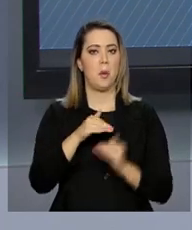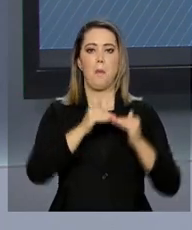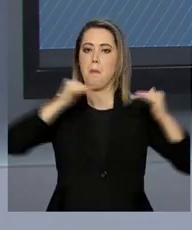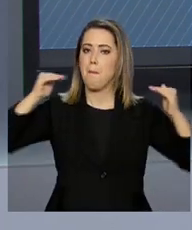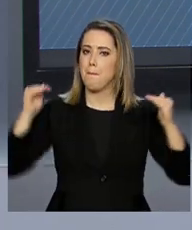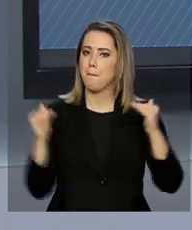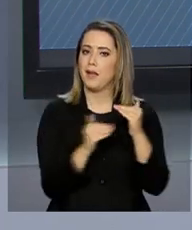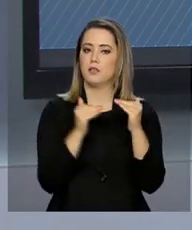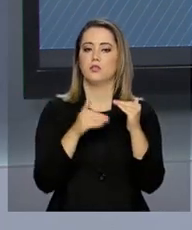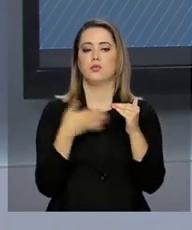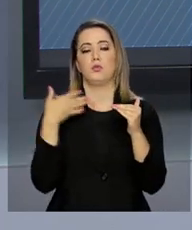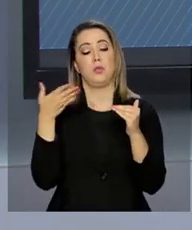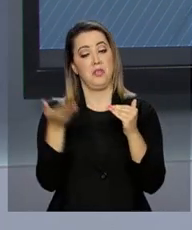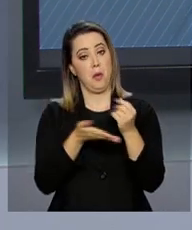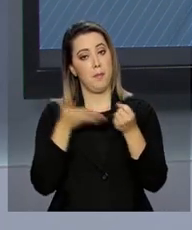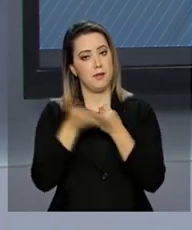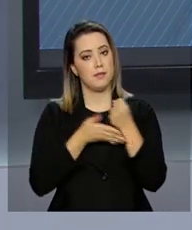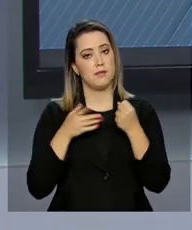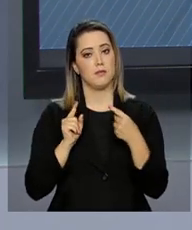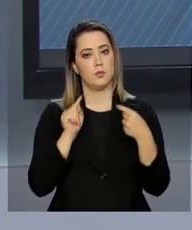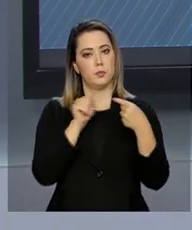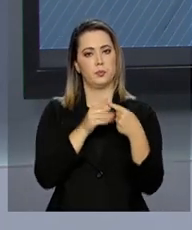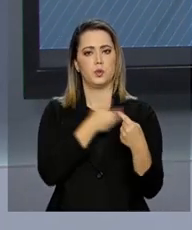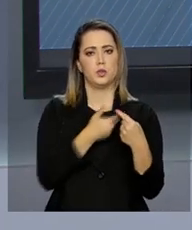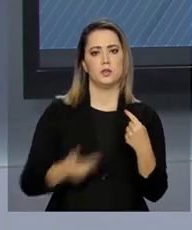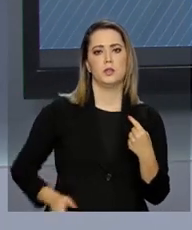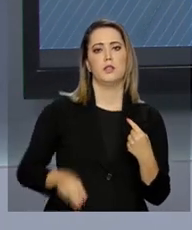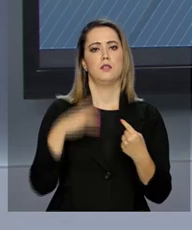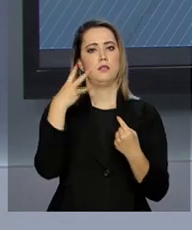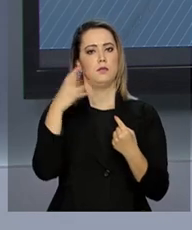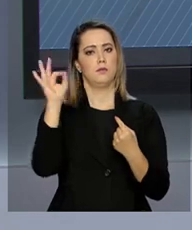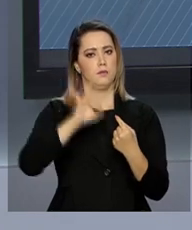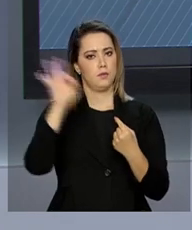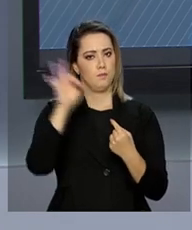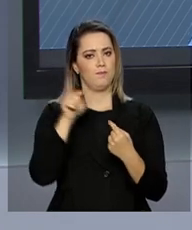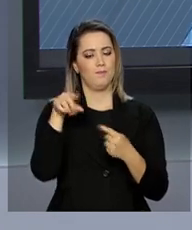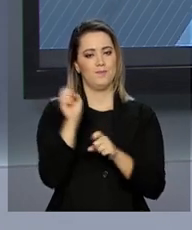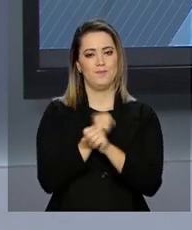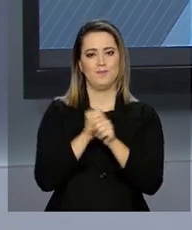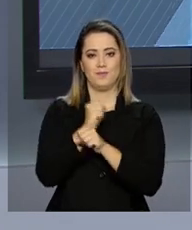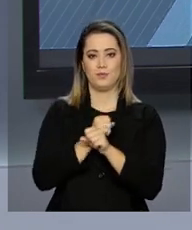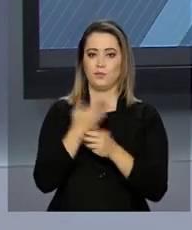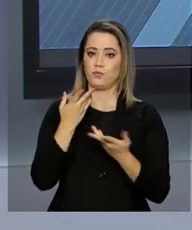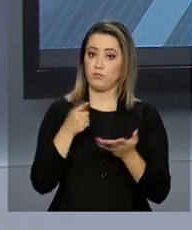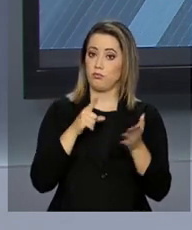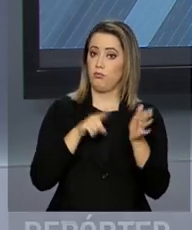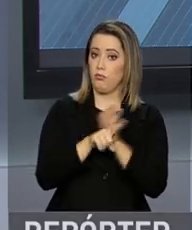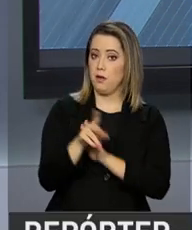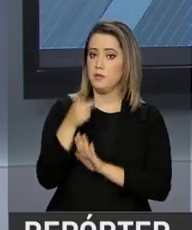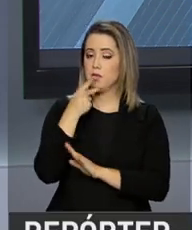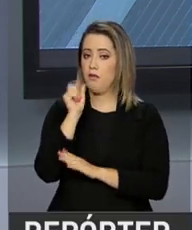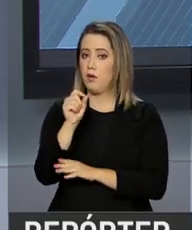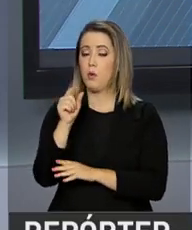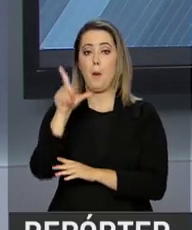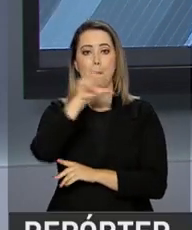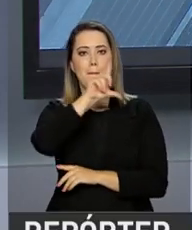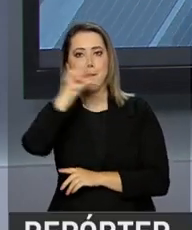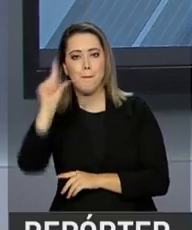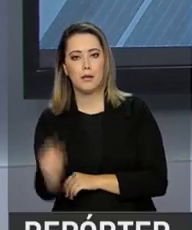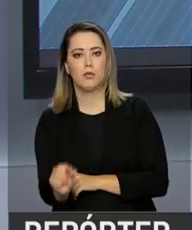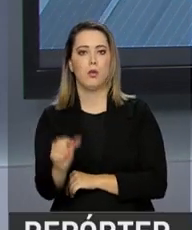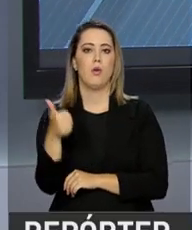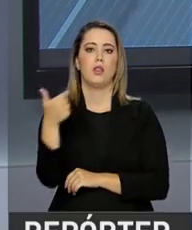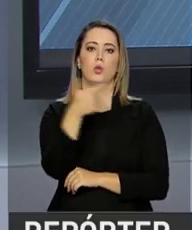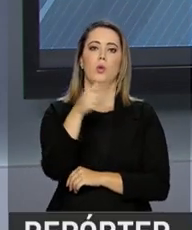Bem menos do que o piso da meta estabelecida pelo governo, que é de 3% este ano. Segundo o IBGE, foi o menor resultado